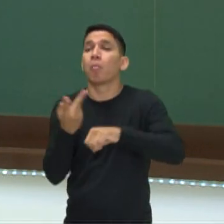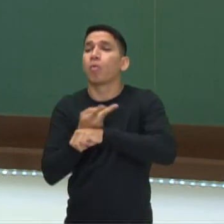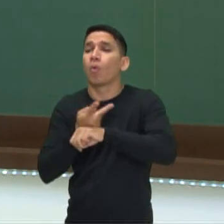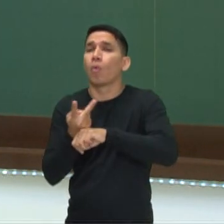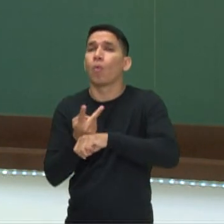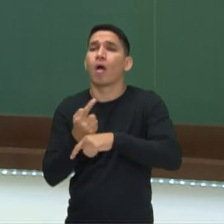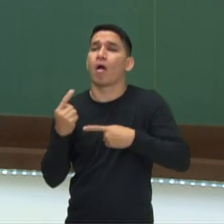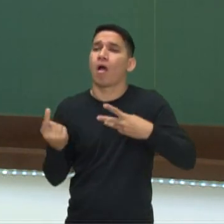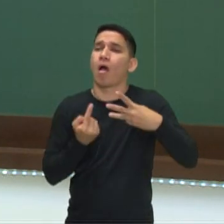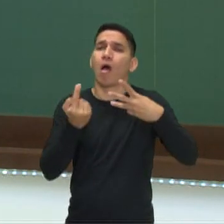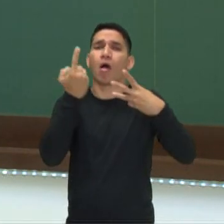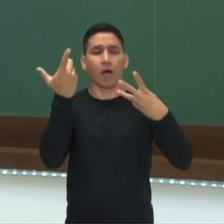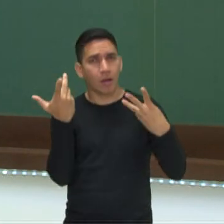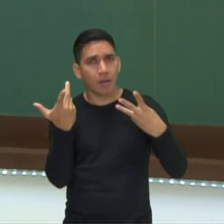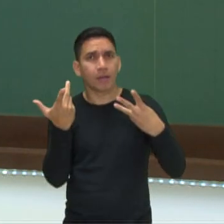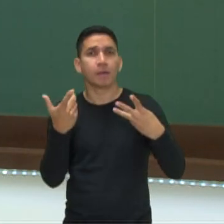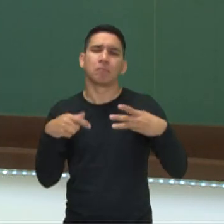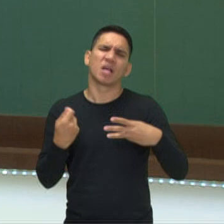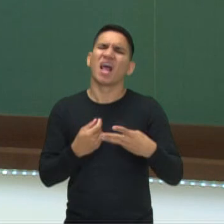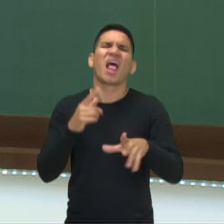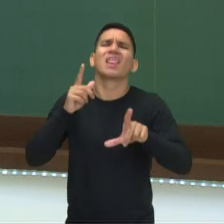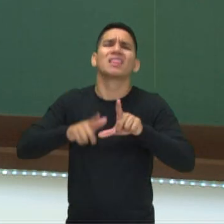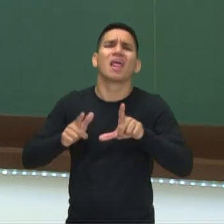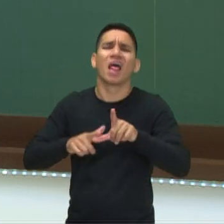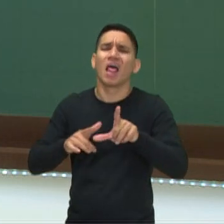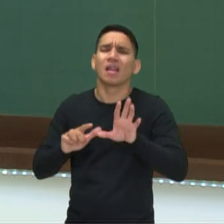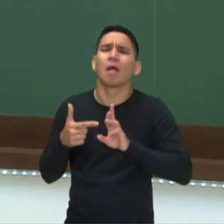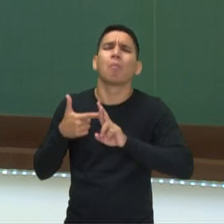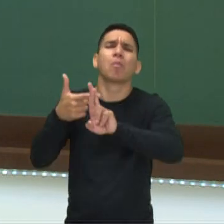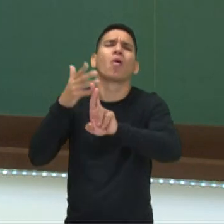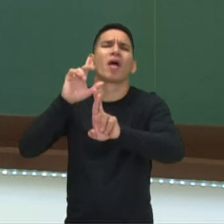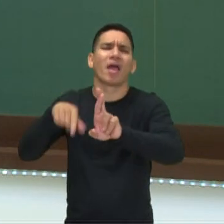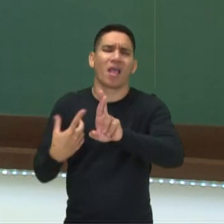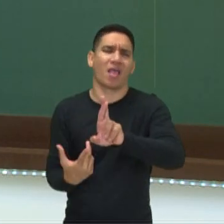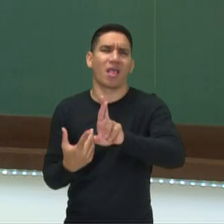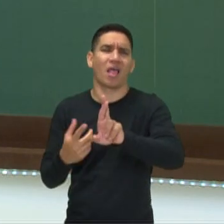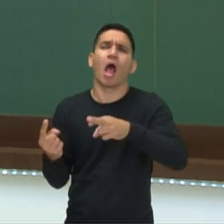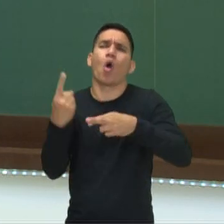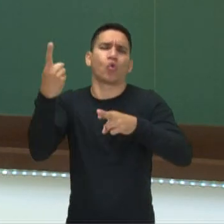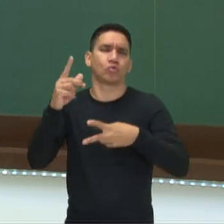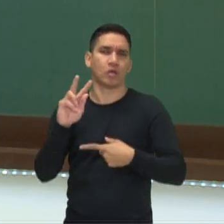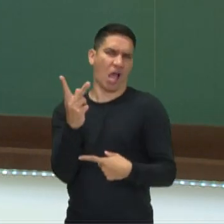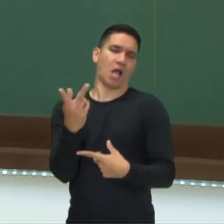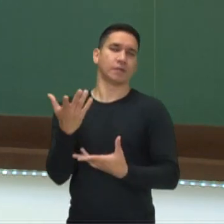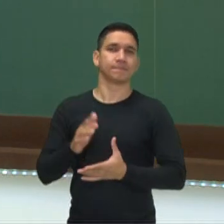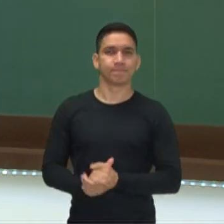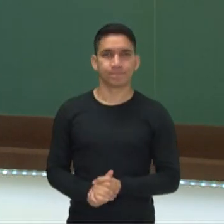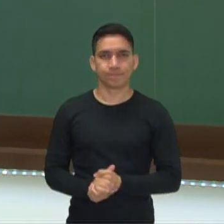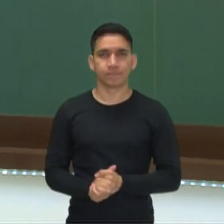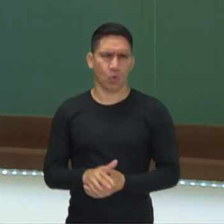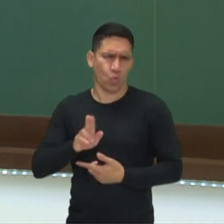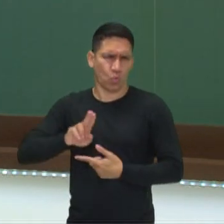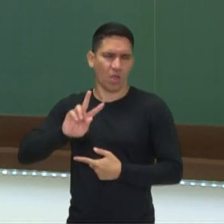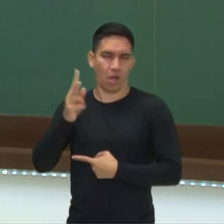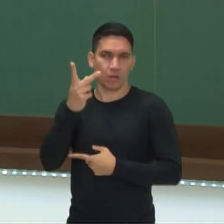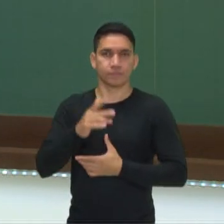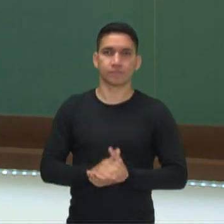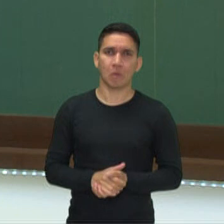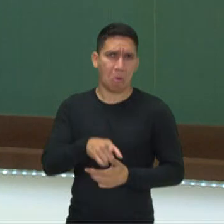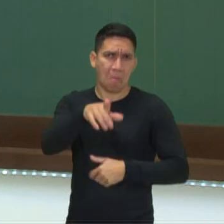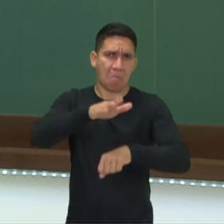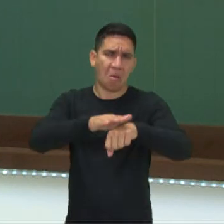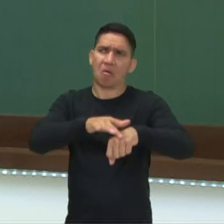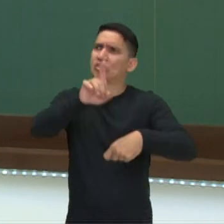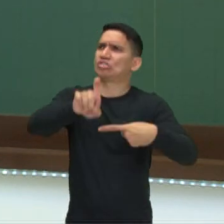você encontra uma letra que represente a altura da Sueli. Eu vou usar H. Você pode